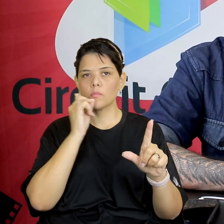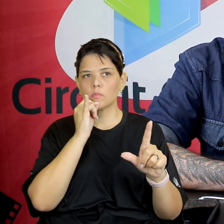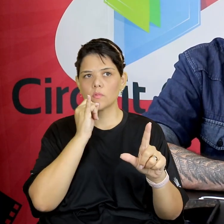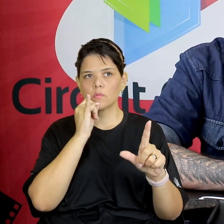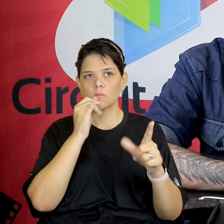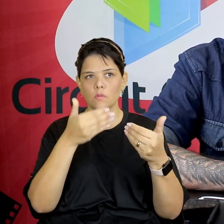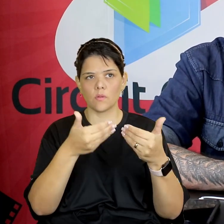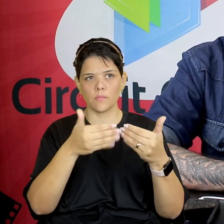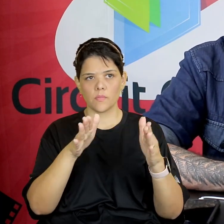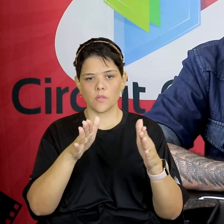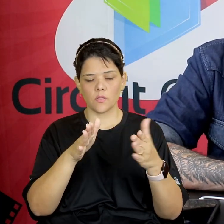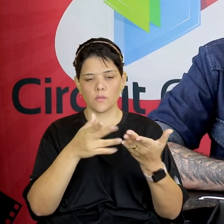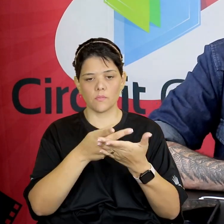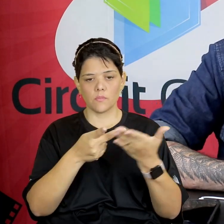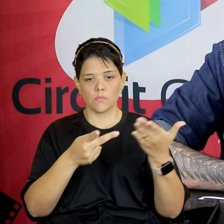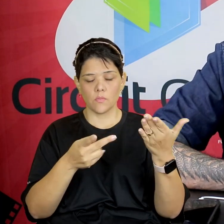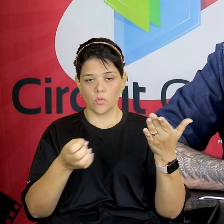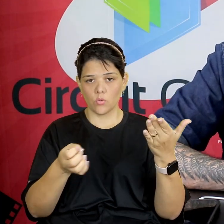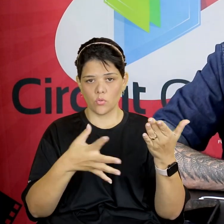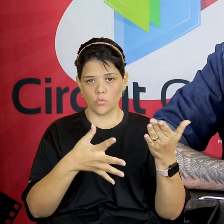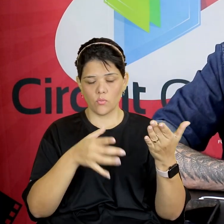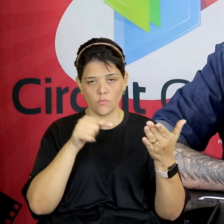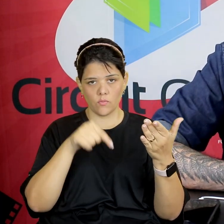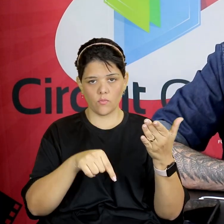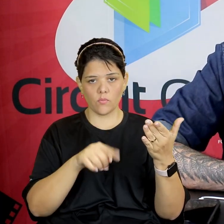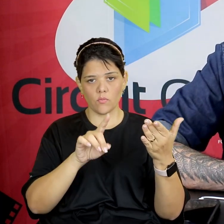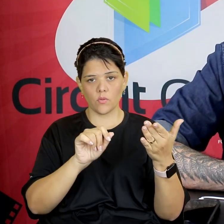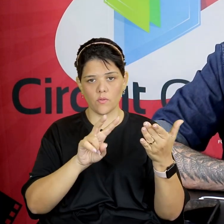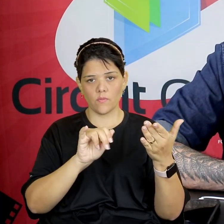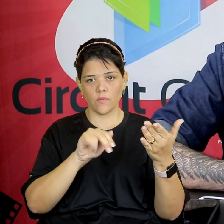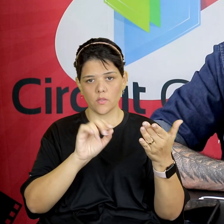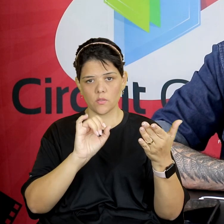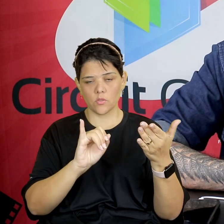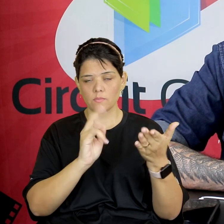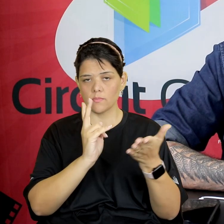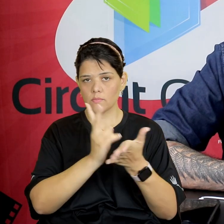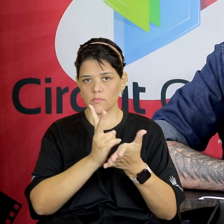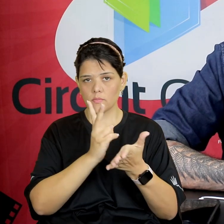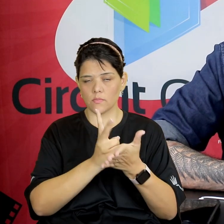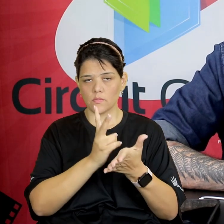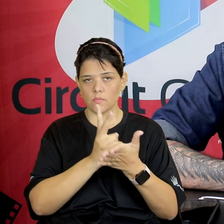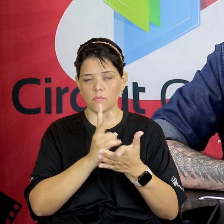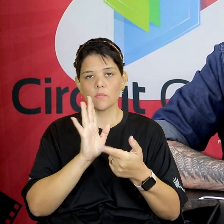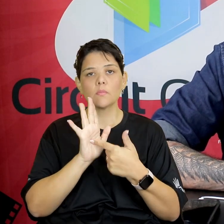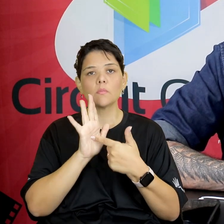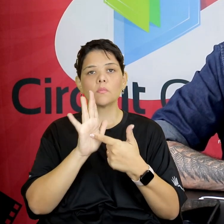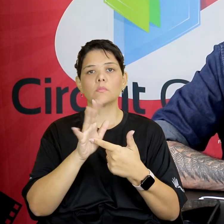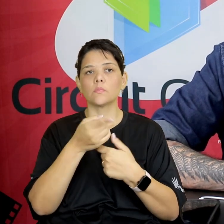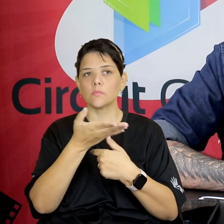vocês no DaVinci aqui mesmo, beleza? Que é o quê?